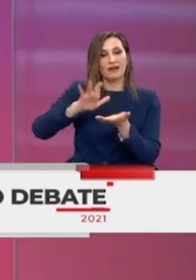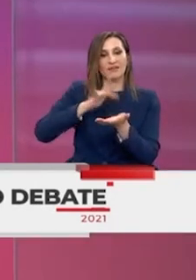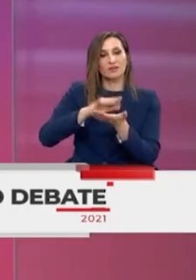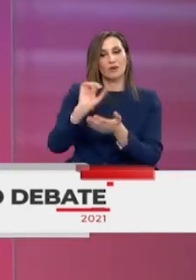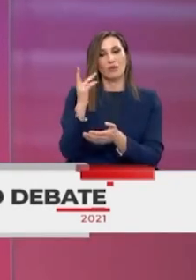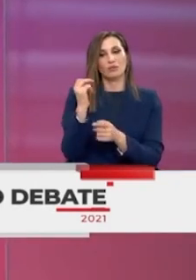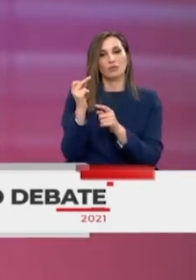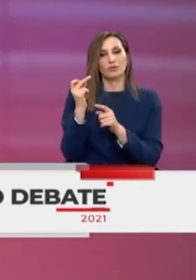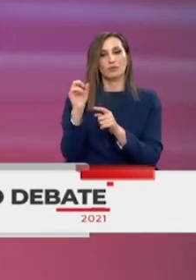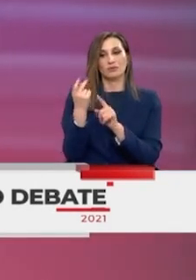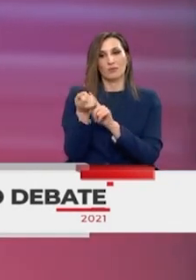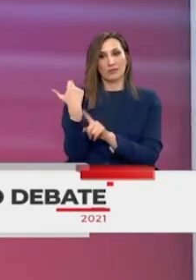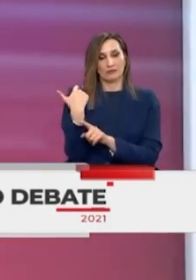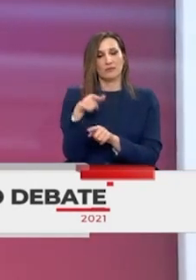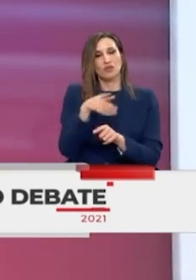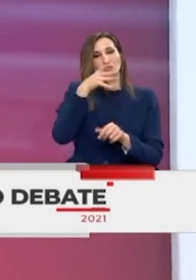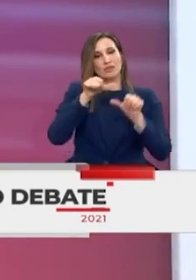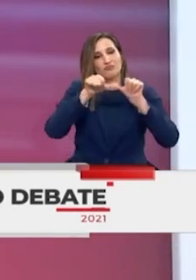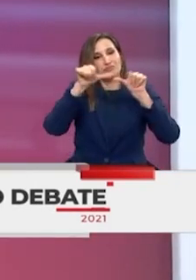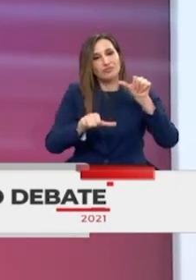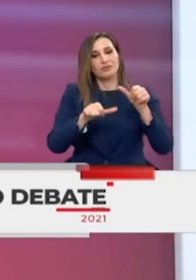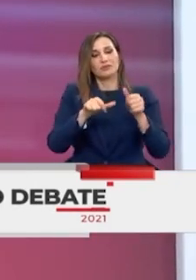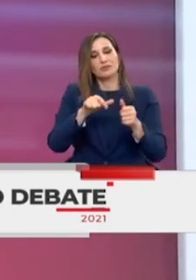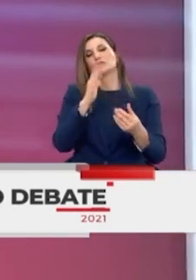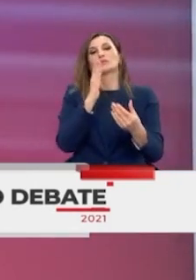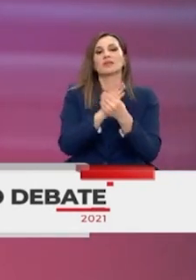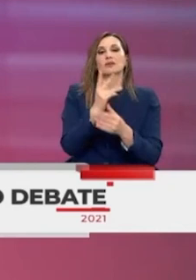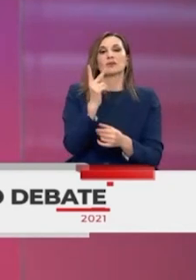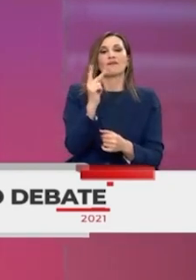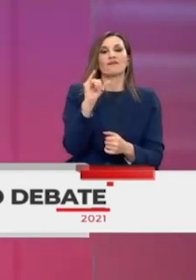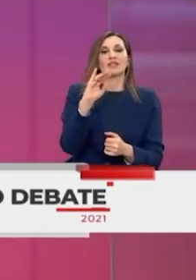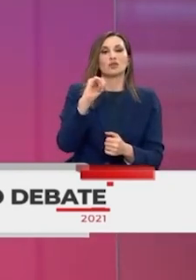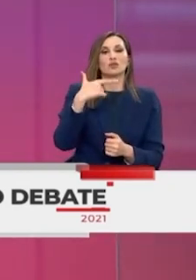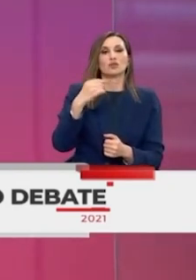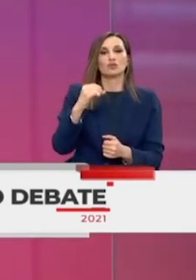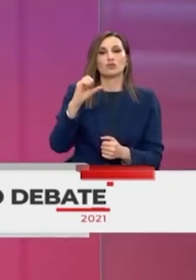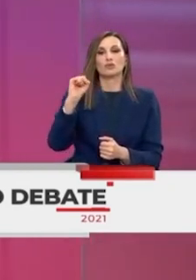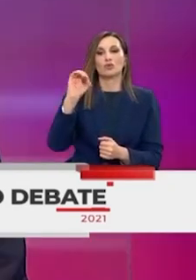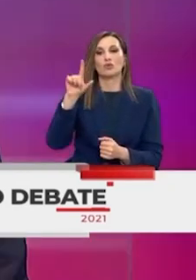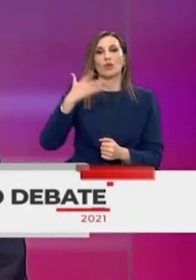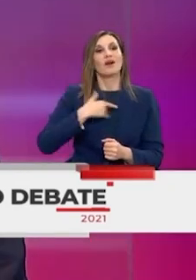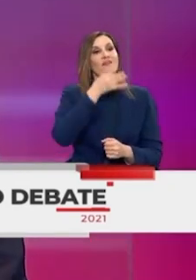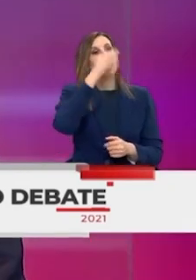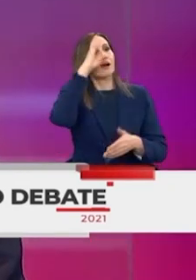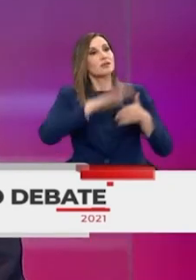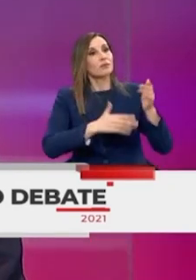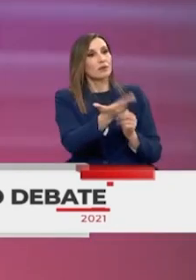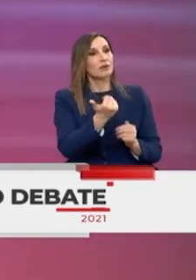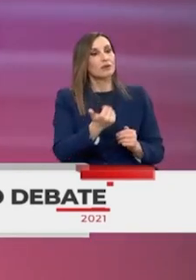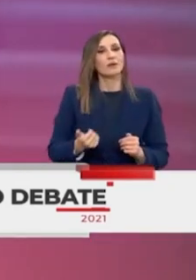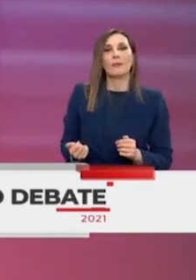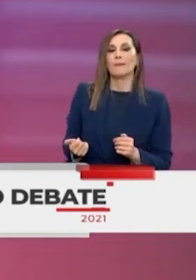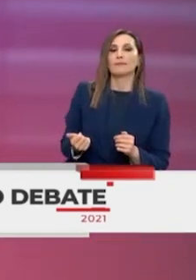outubro passado, tem que ler e diz melhor. Que tudo isso está explicado no processo Vistos Gold. É da casa perfeitamente explicado. E, portanto,